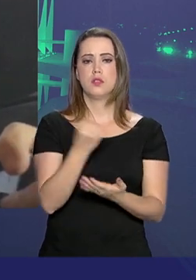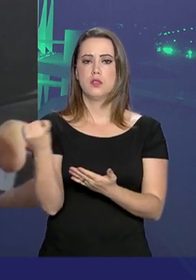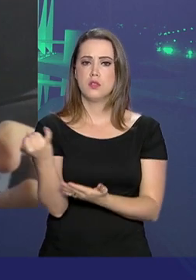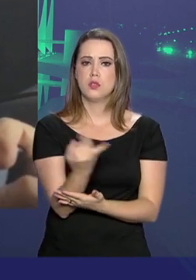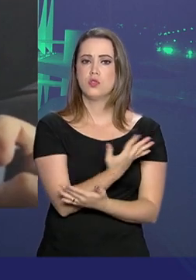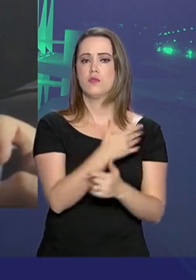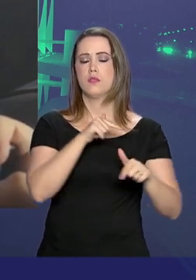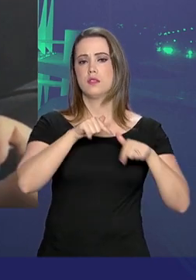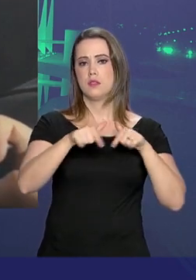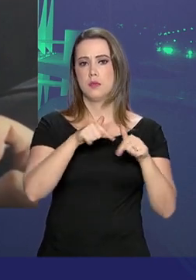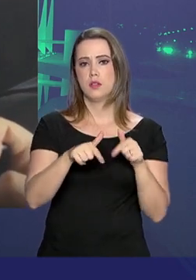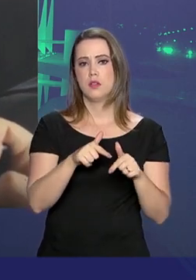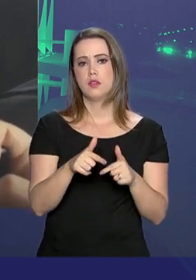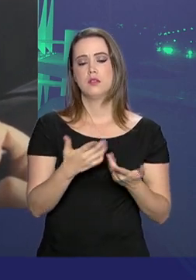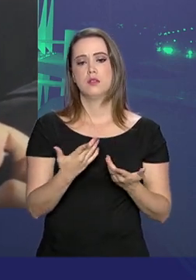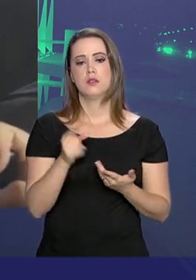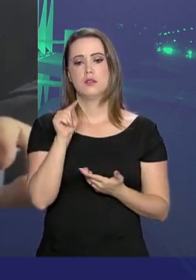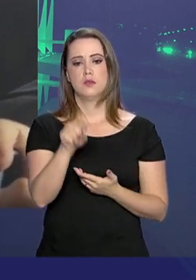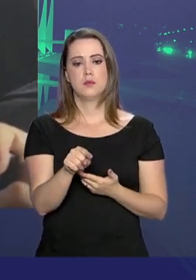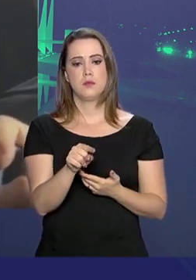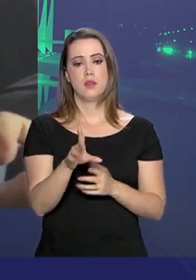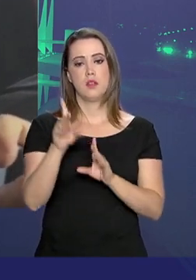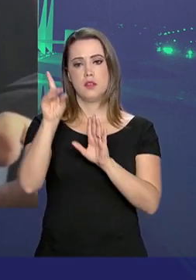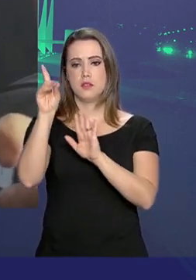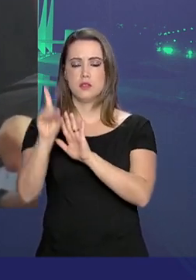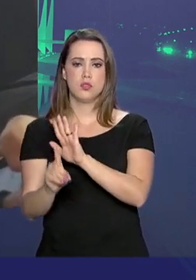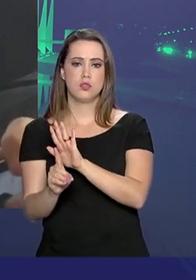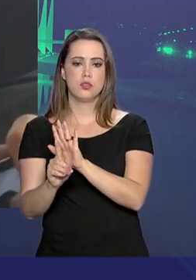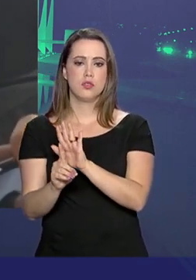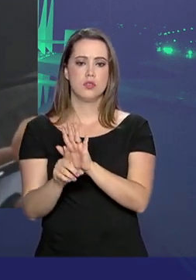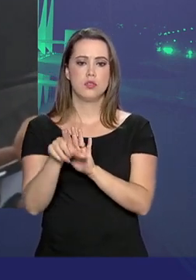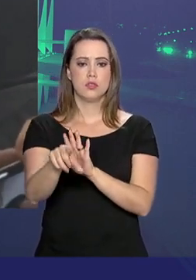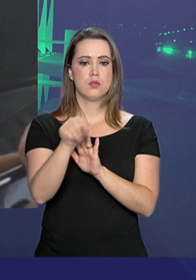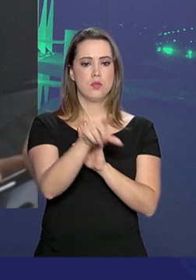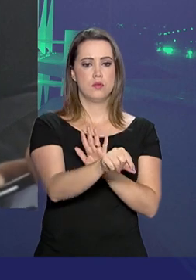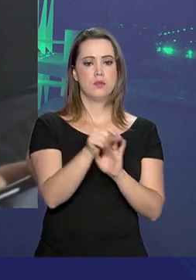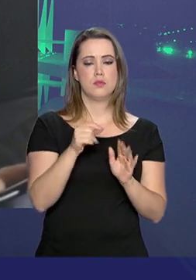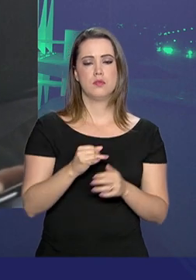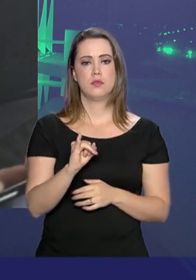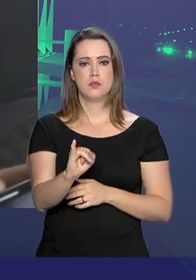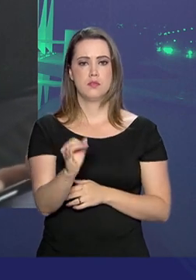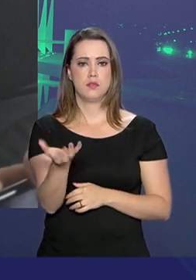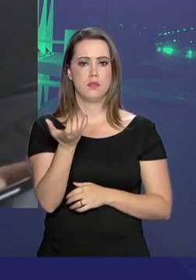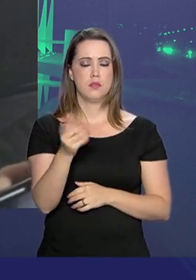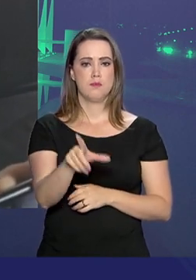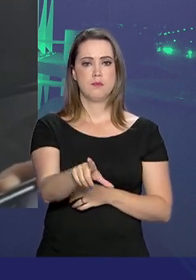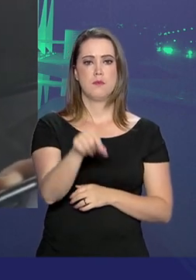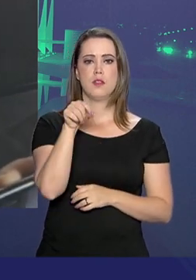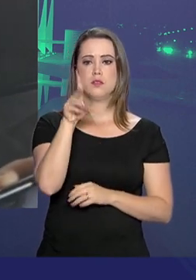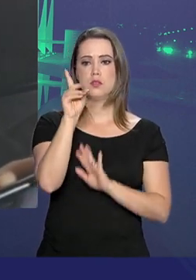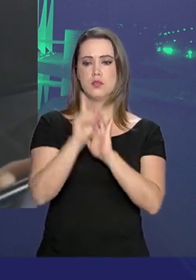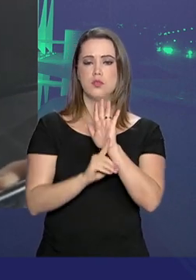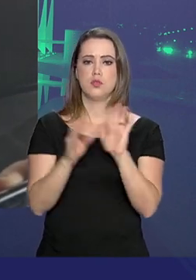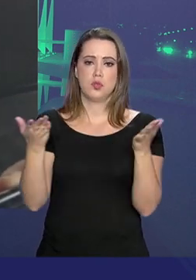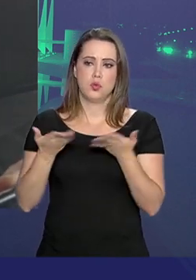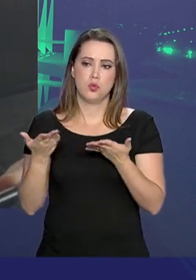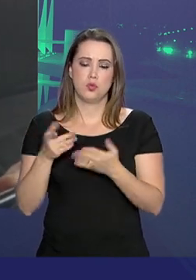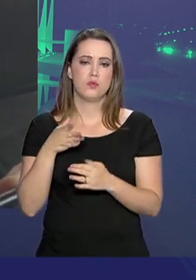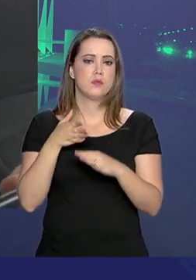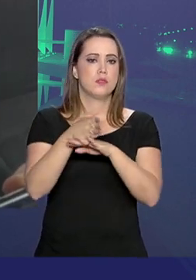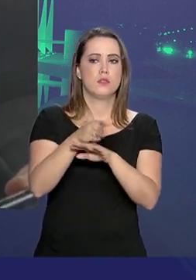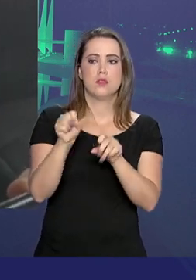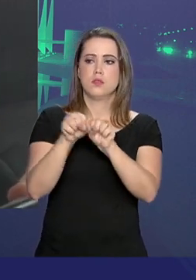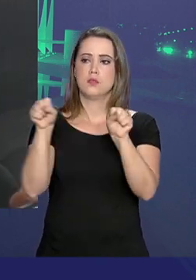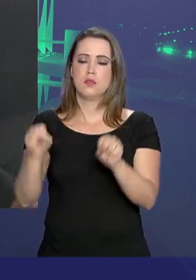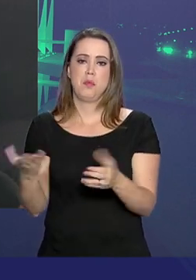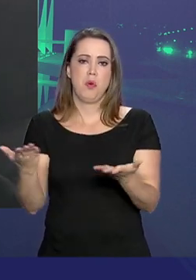muitos empregos e esses direitos são os que você escolher. Se você quiser escolher os direitos atuais, você entra no